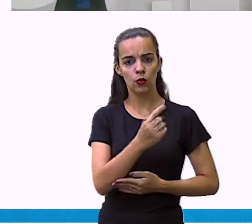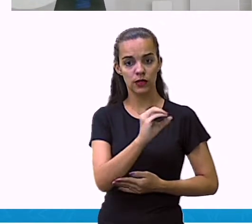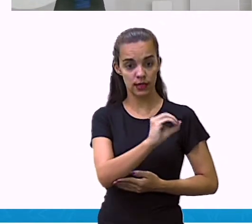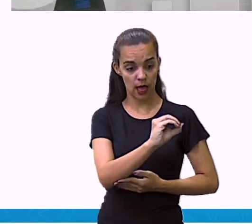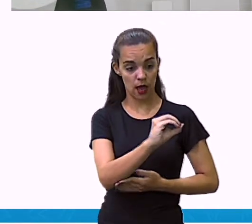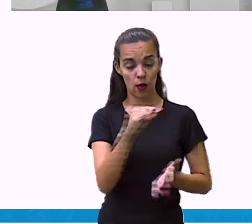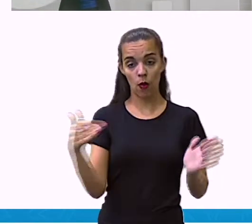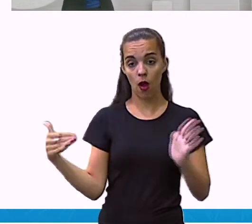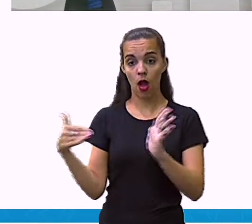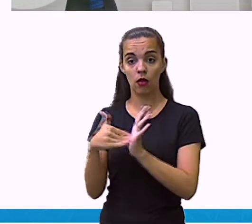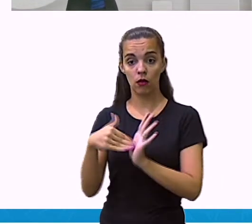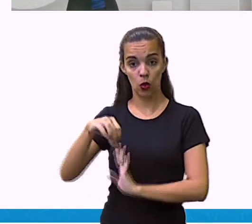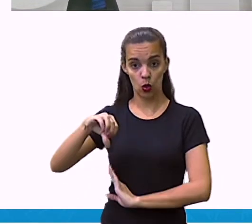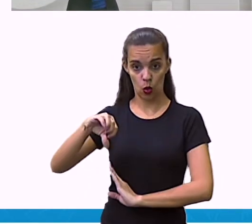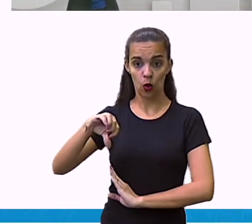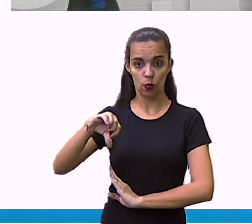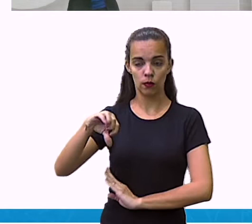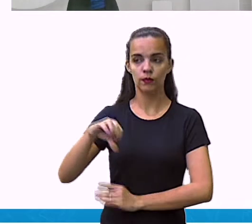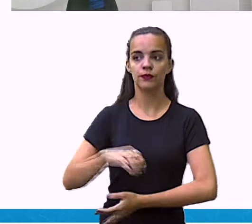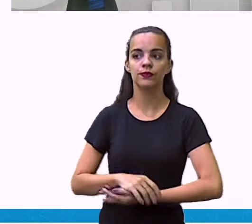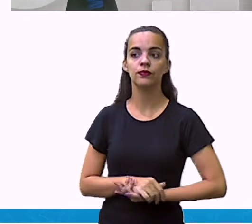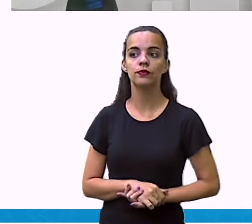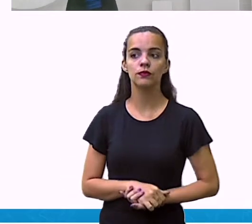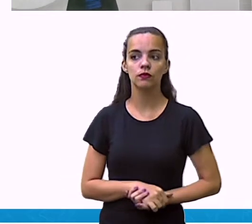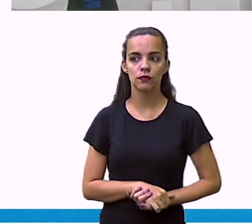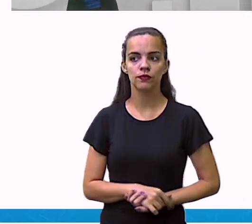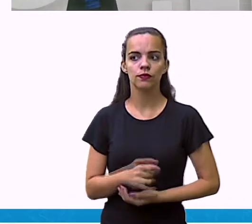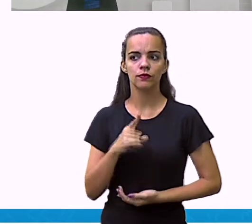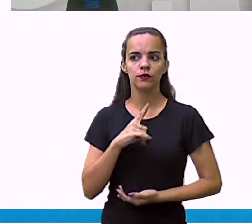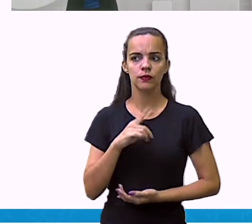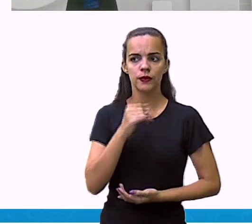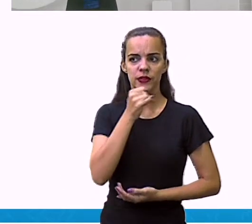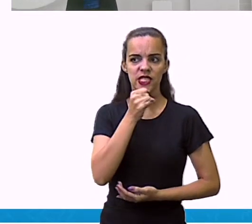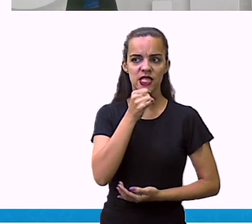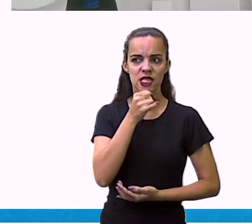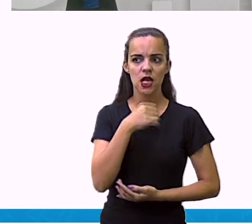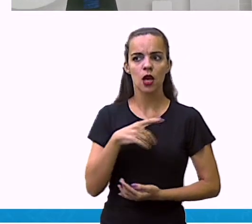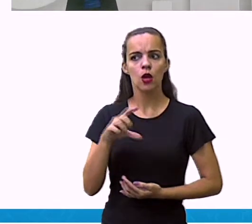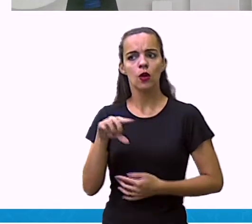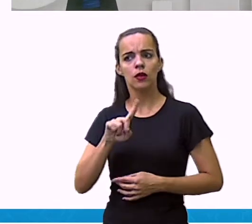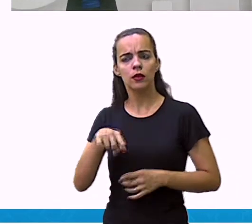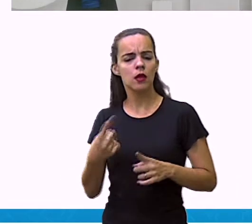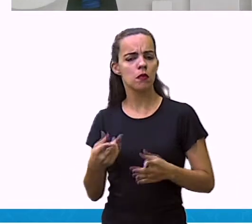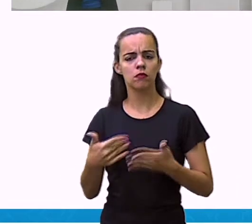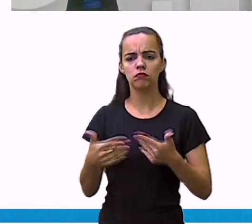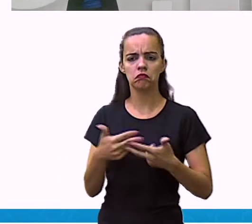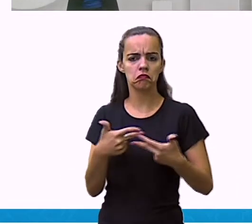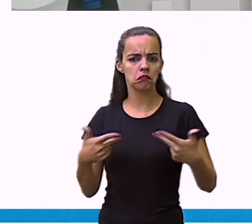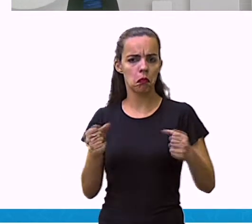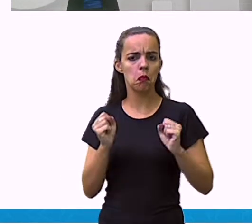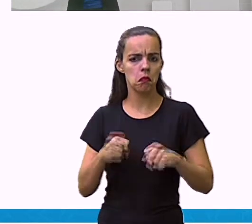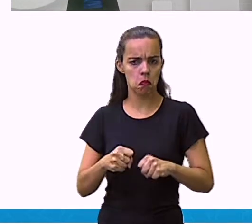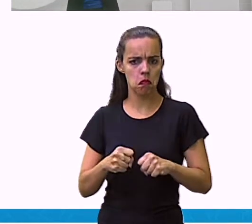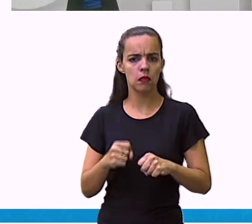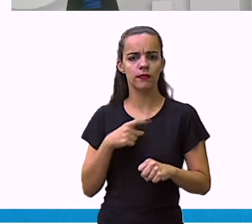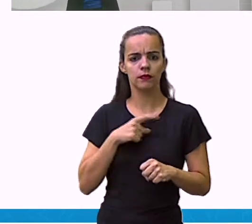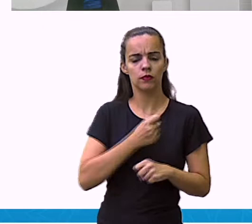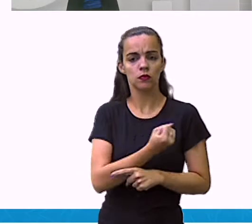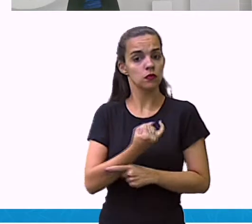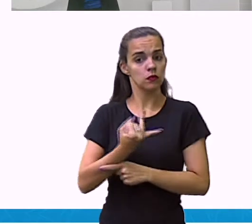E ordenando estes algarismos, nós conseguimos formar qualquer quantidade